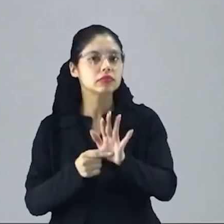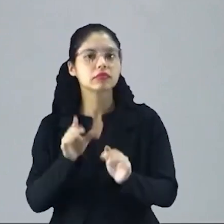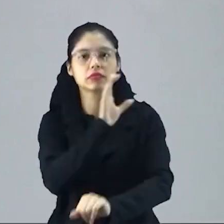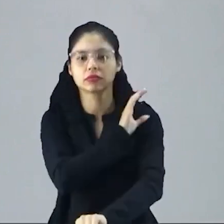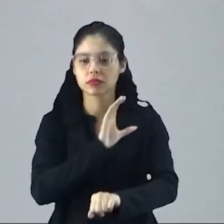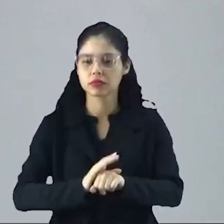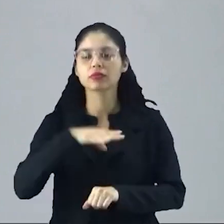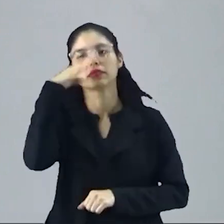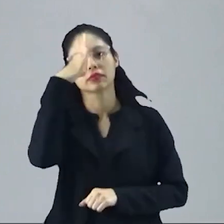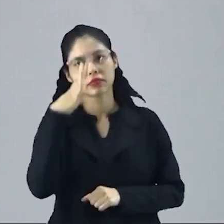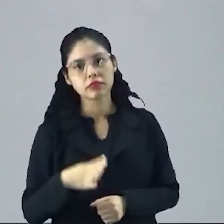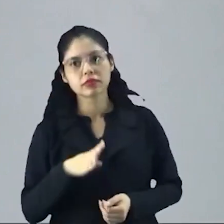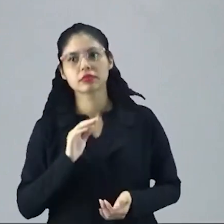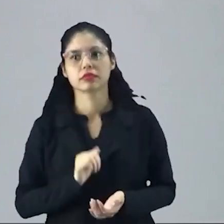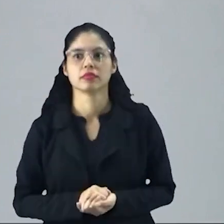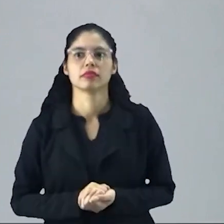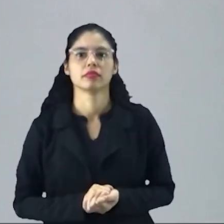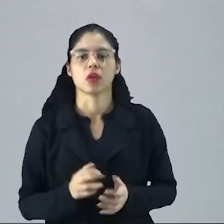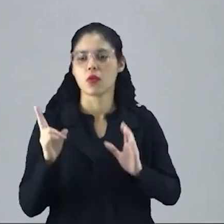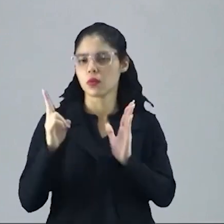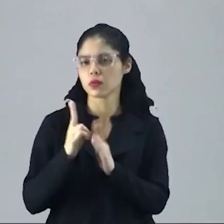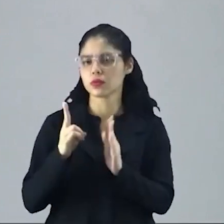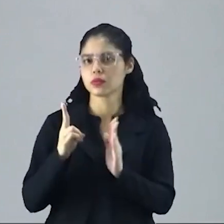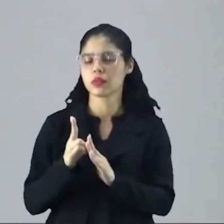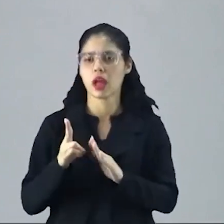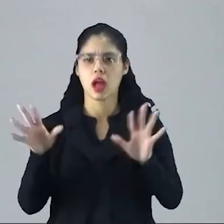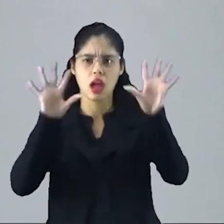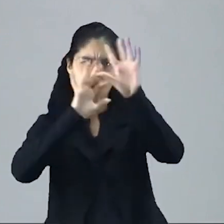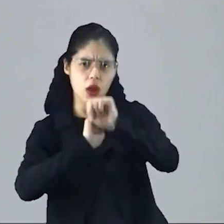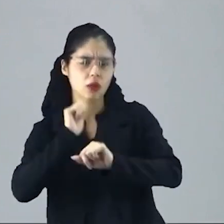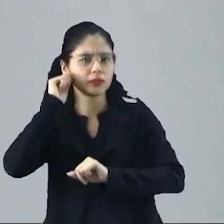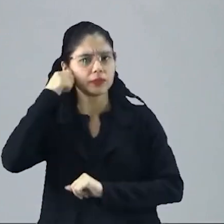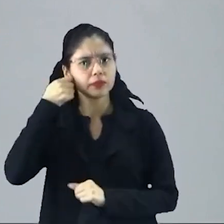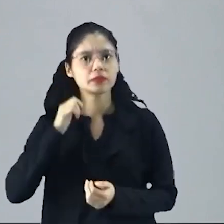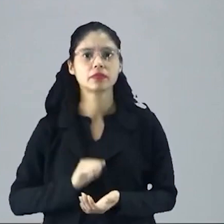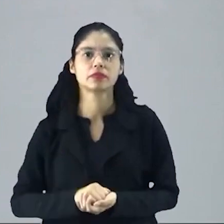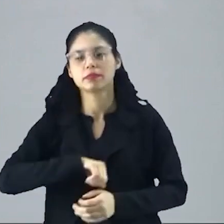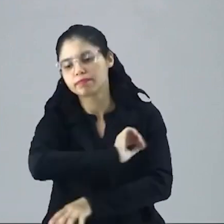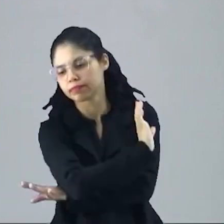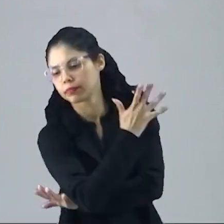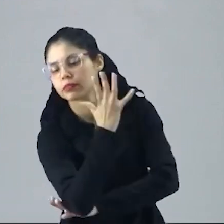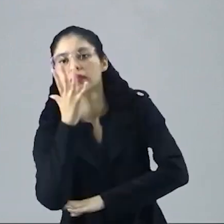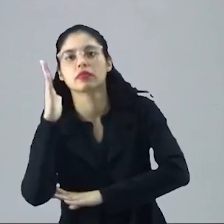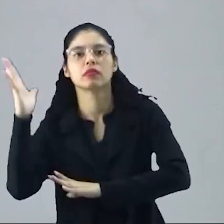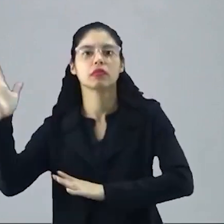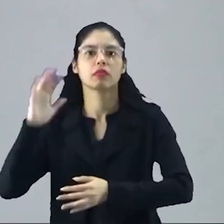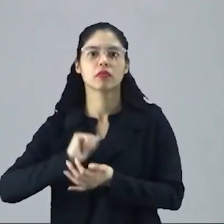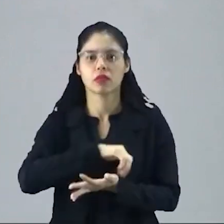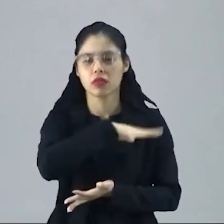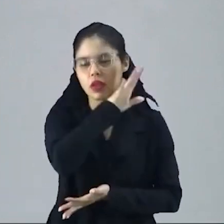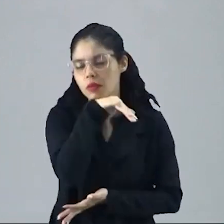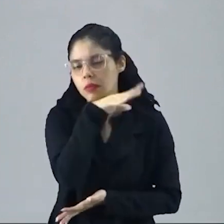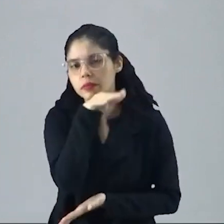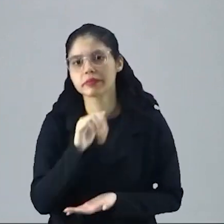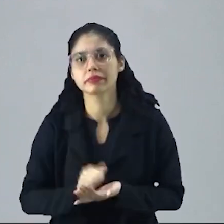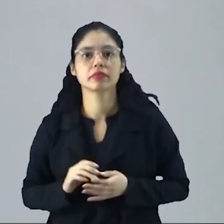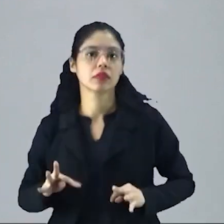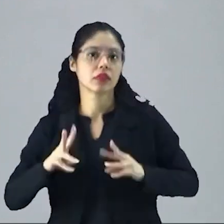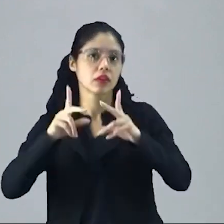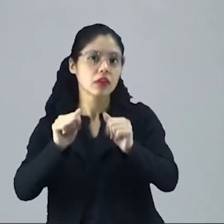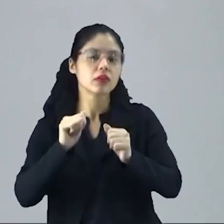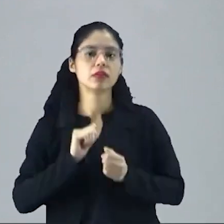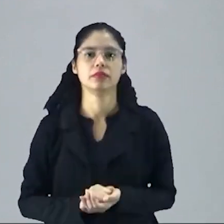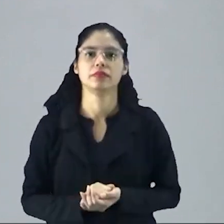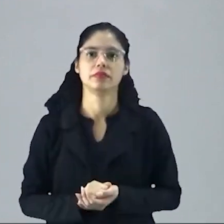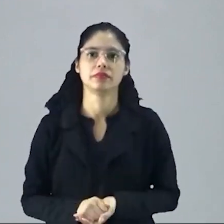a cultura brasileira, o índio, o negro, a nossa flora, a nossa fauna. Então, isso tudo